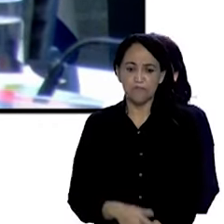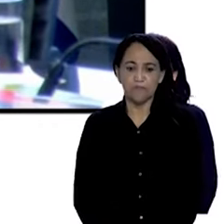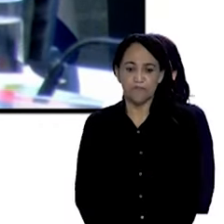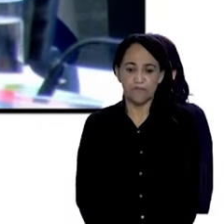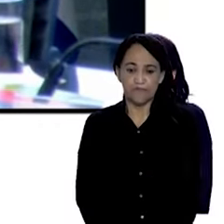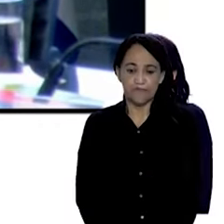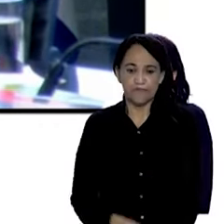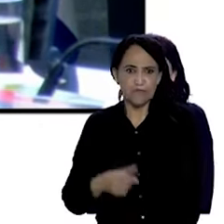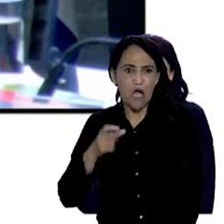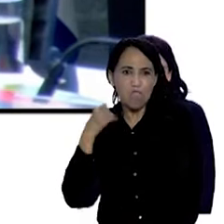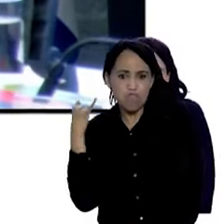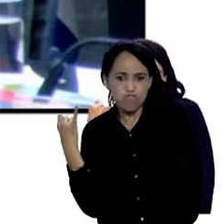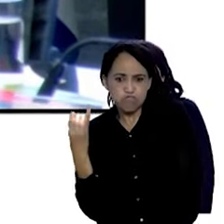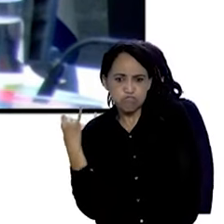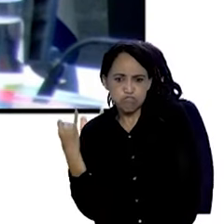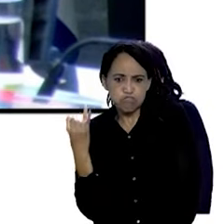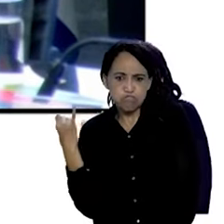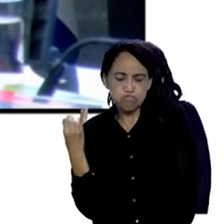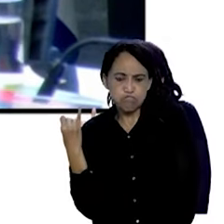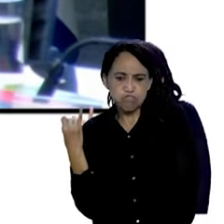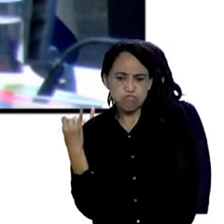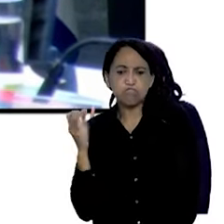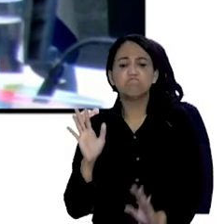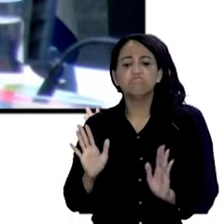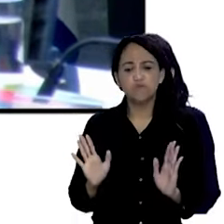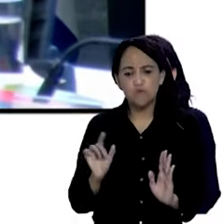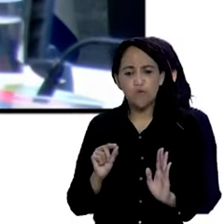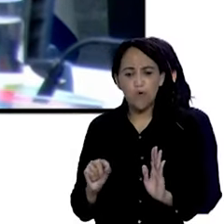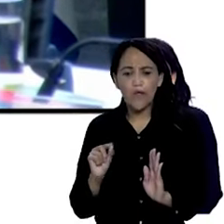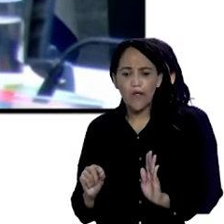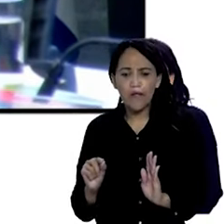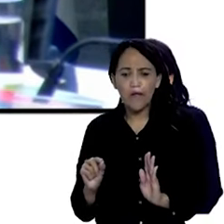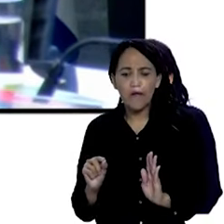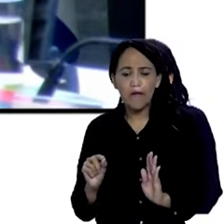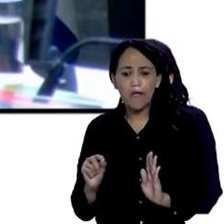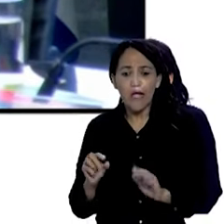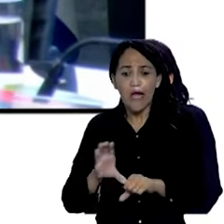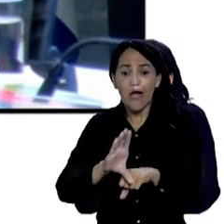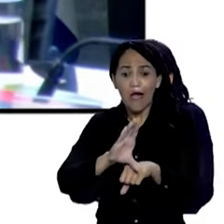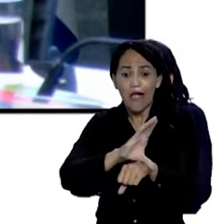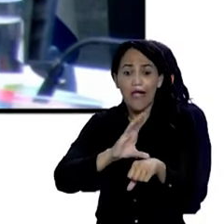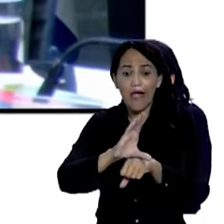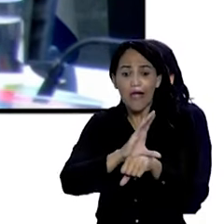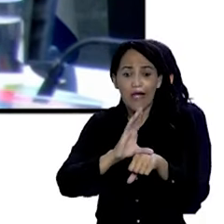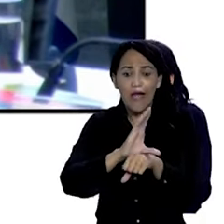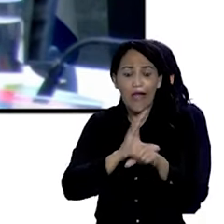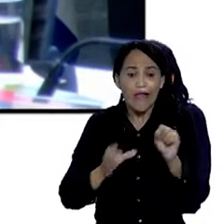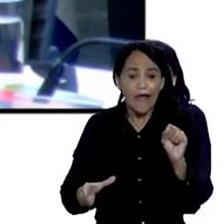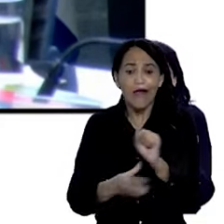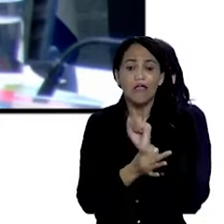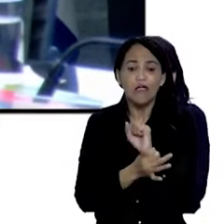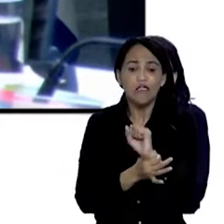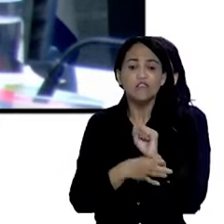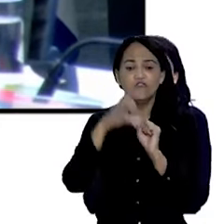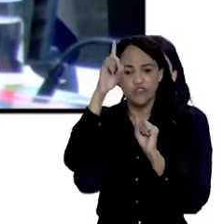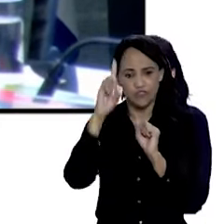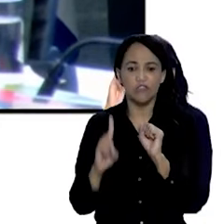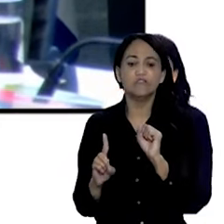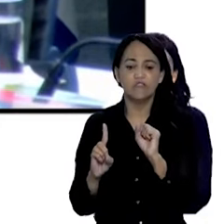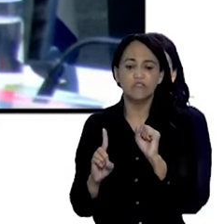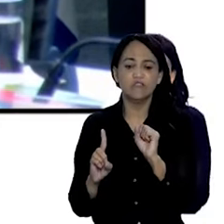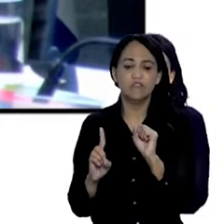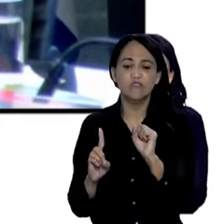importante ter em conta aqui que eh a constituição garante o direito a constituição garante o